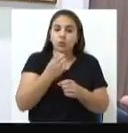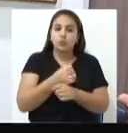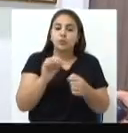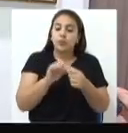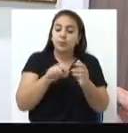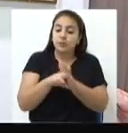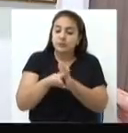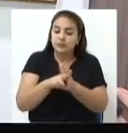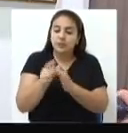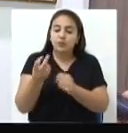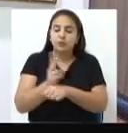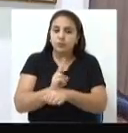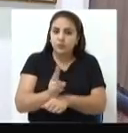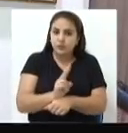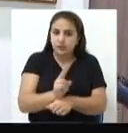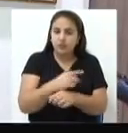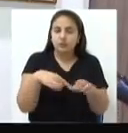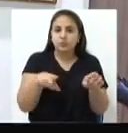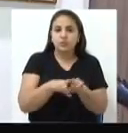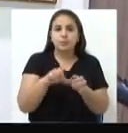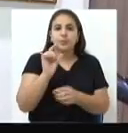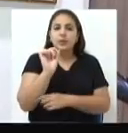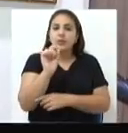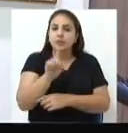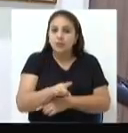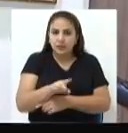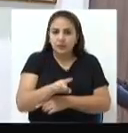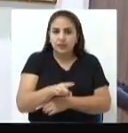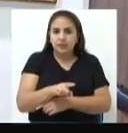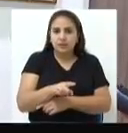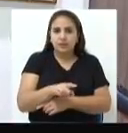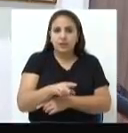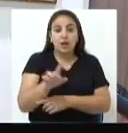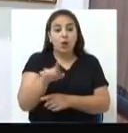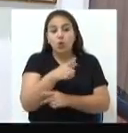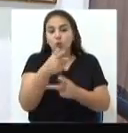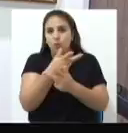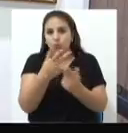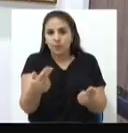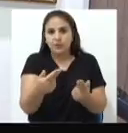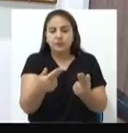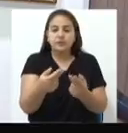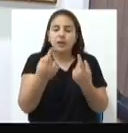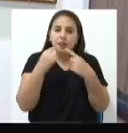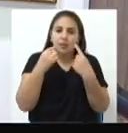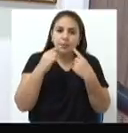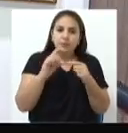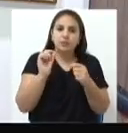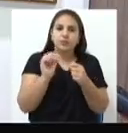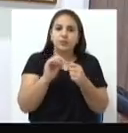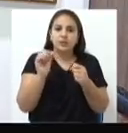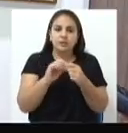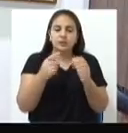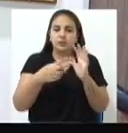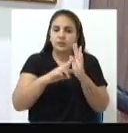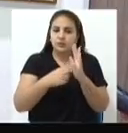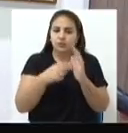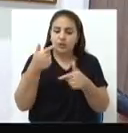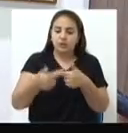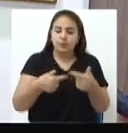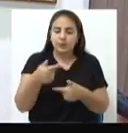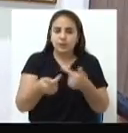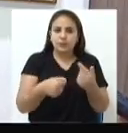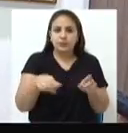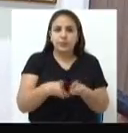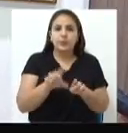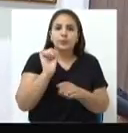foi fiscalizado, e que, eventualmente, alguma das denúncias que foi realizada através do sindicato e dos